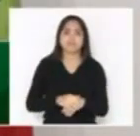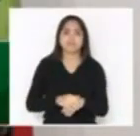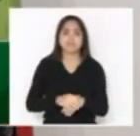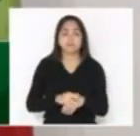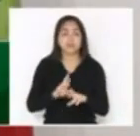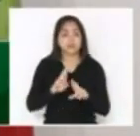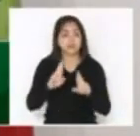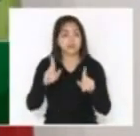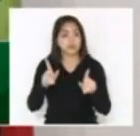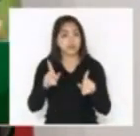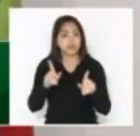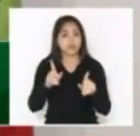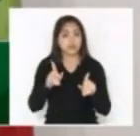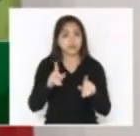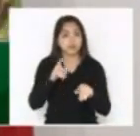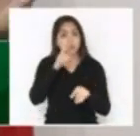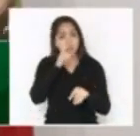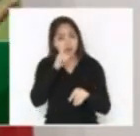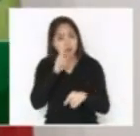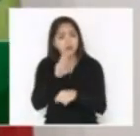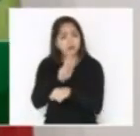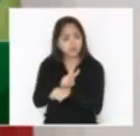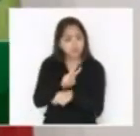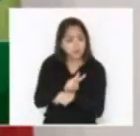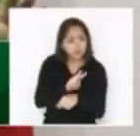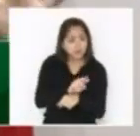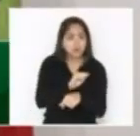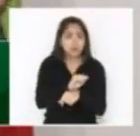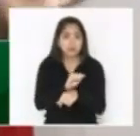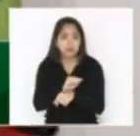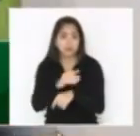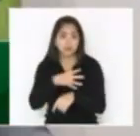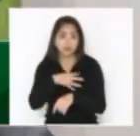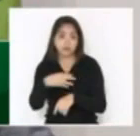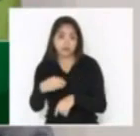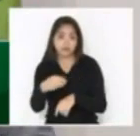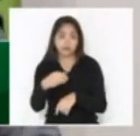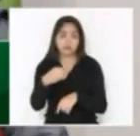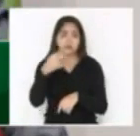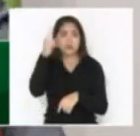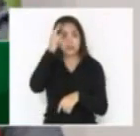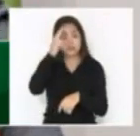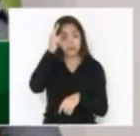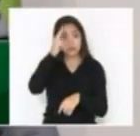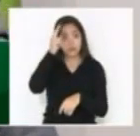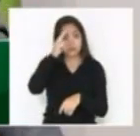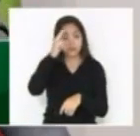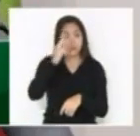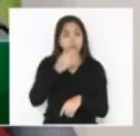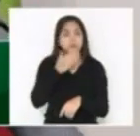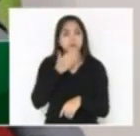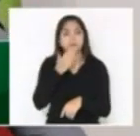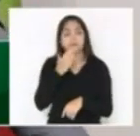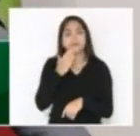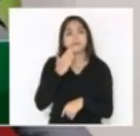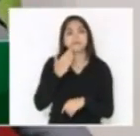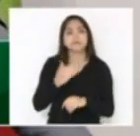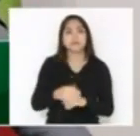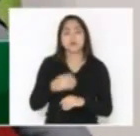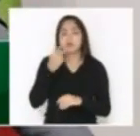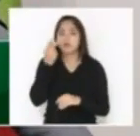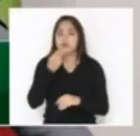diferente, o pai cuida do filho. Eu acho que isso, e eu lembro, Marci, quando